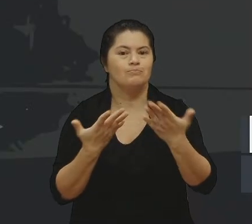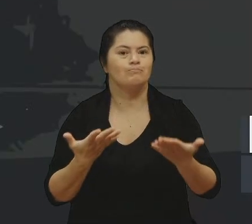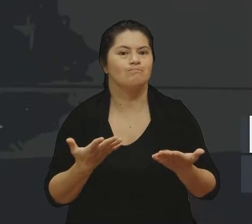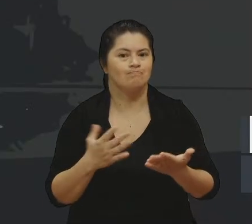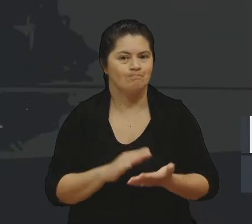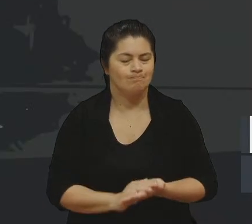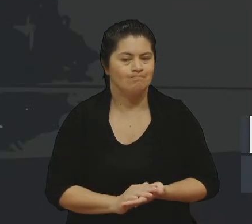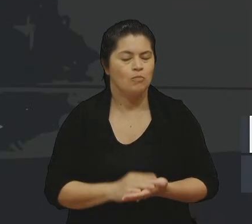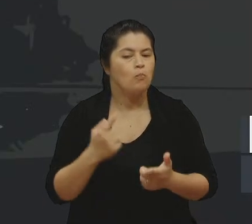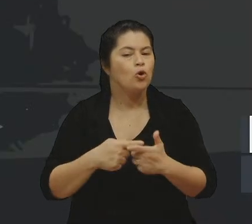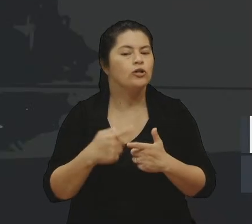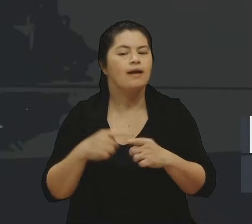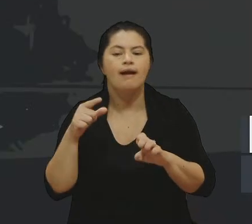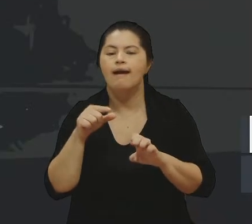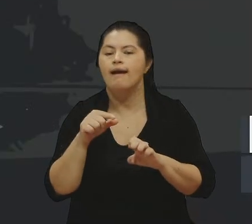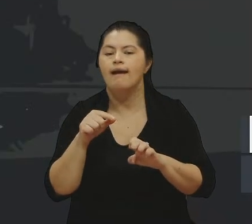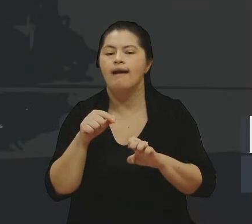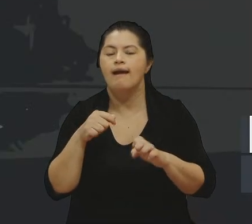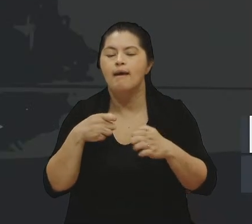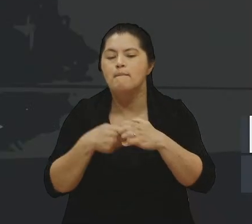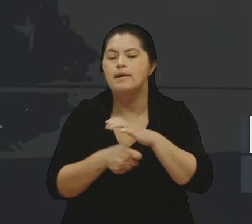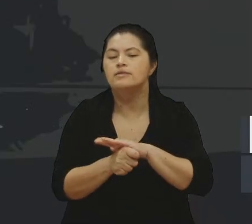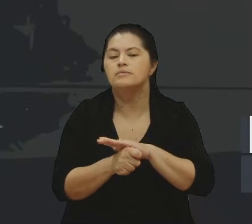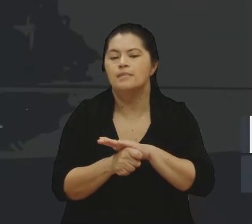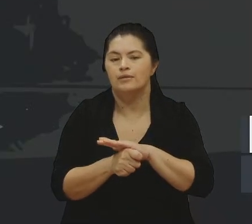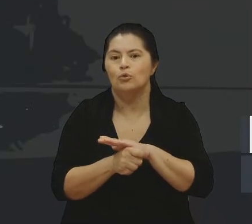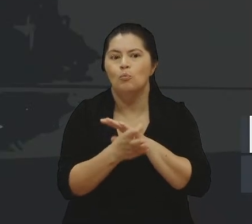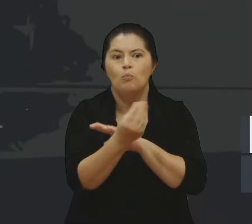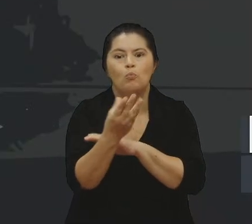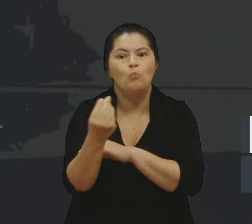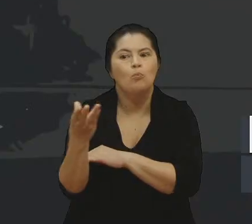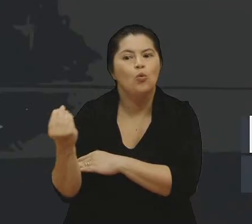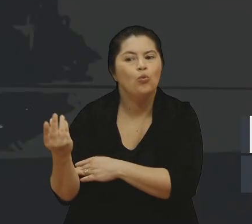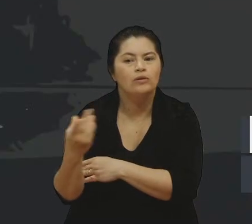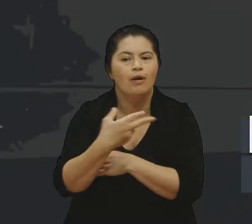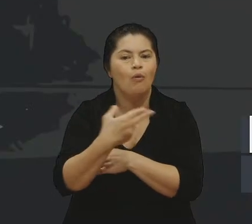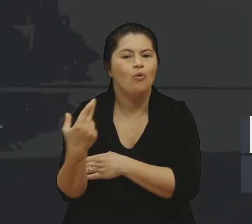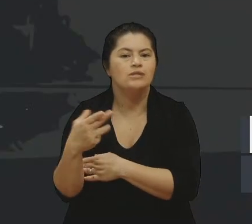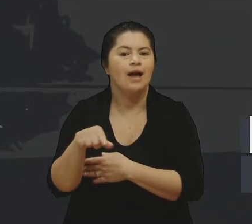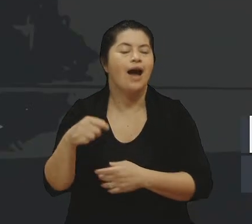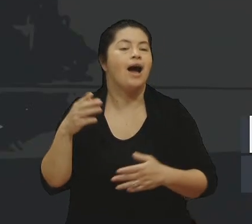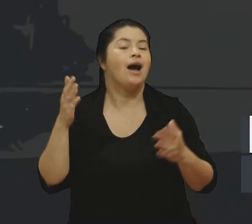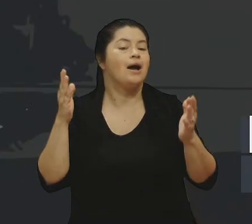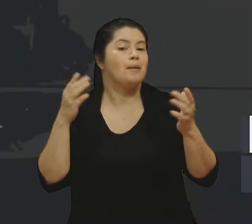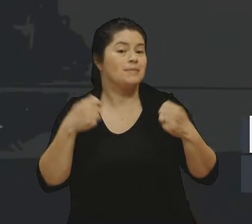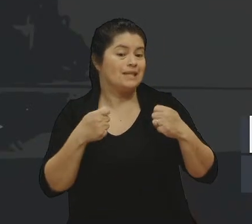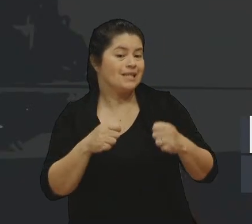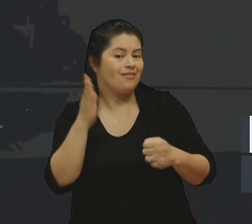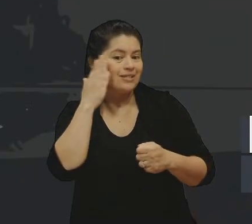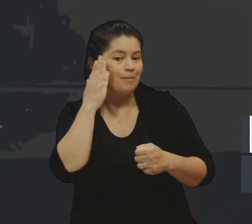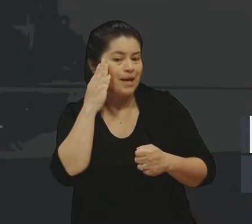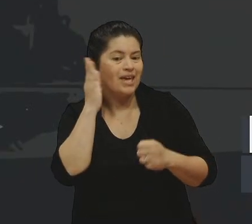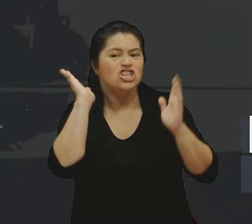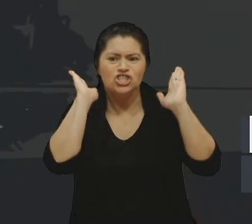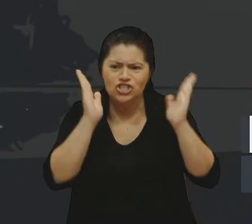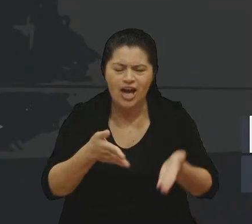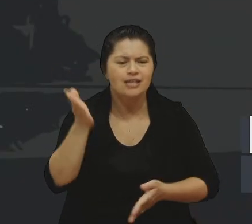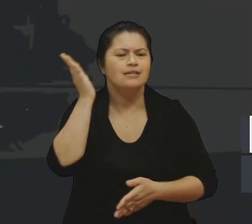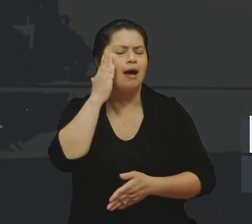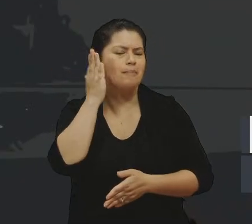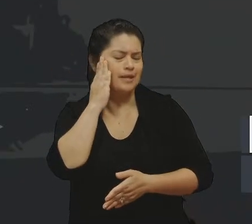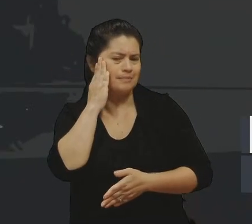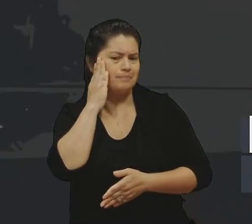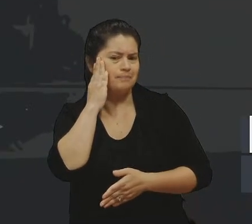quê? Porque quando eu fui abrir a Tudo em Grãos, muitas das coisas que eu tinha que saber para abrir um negócio, eu já sabia. Se eu não soubesse, eu deveria ter procurado o Sebrae